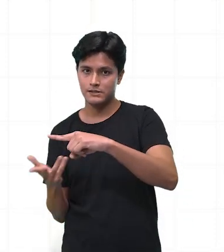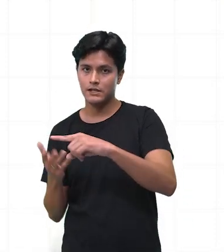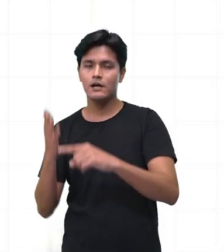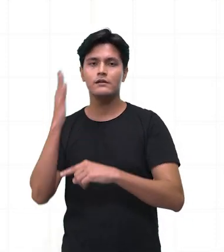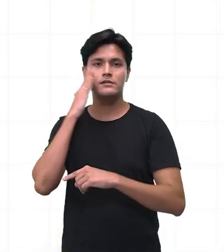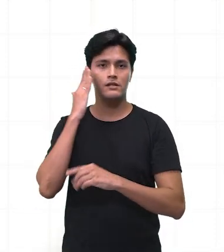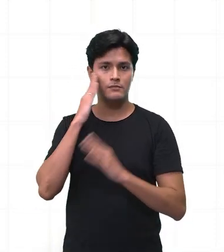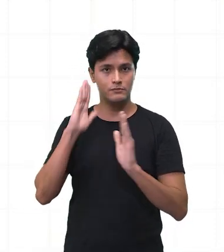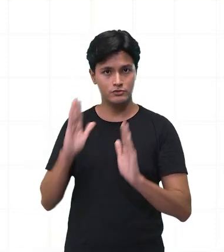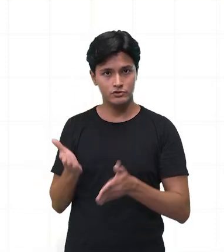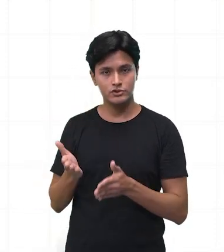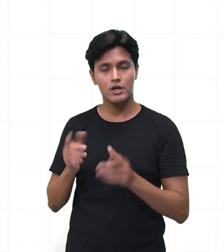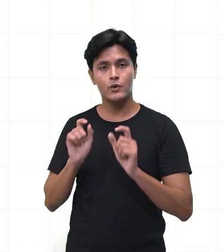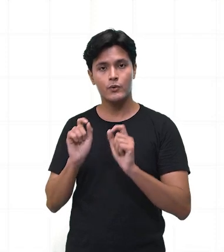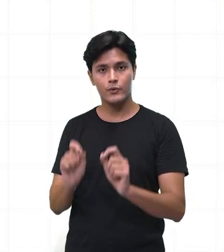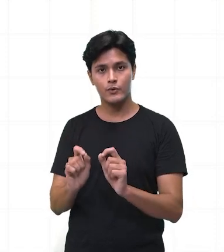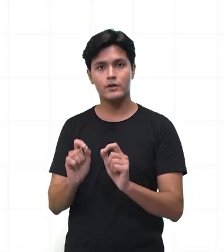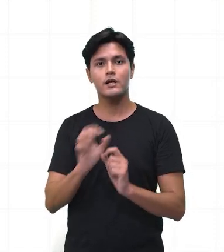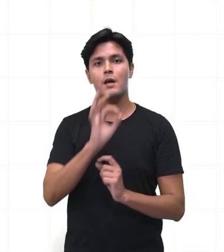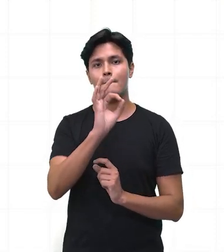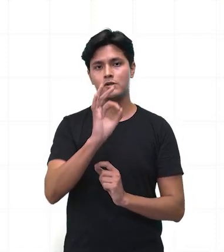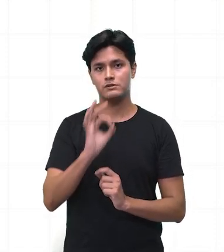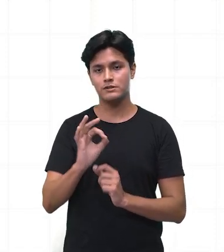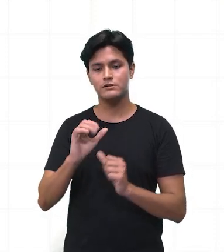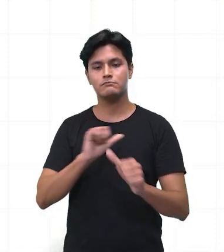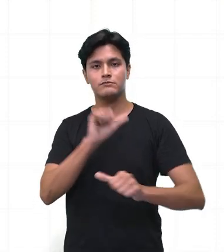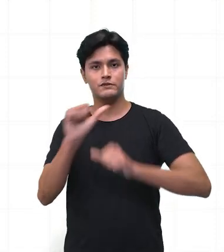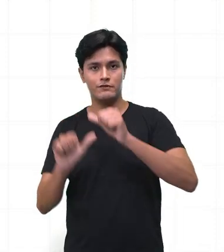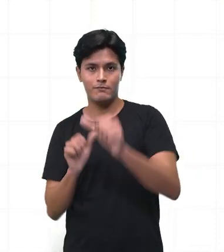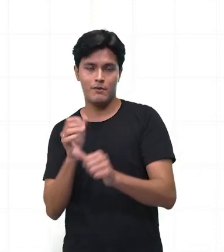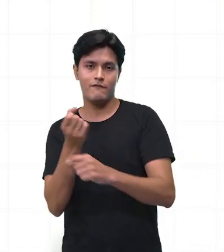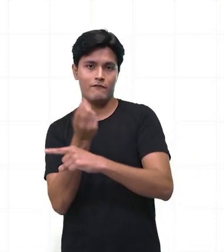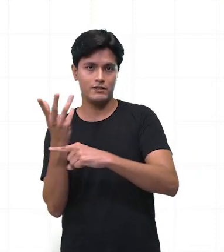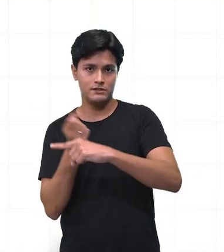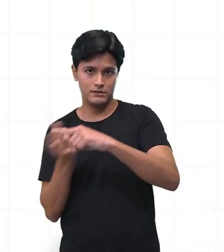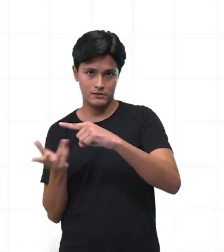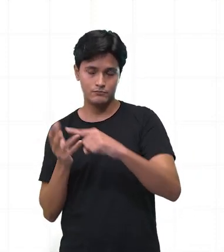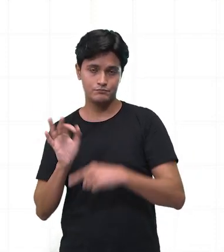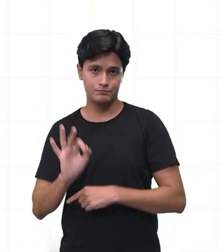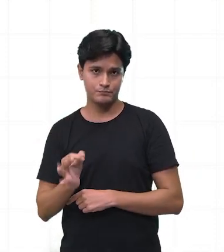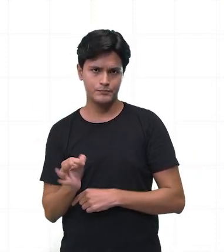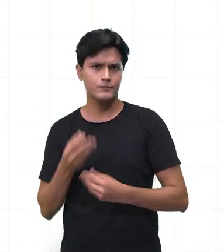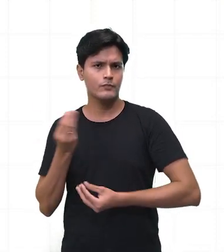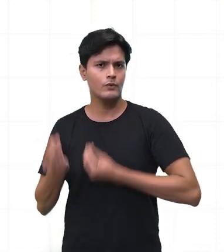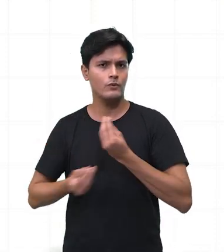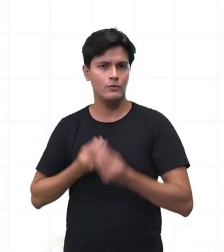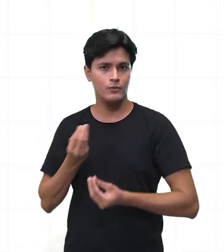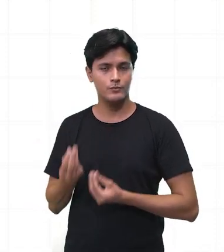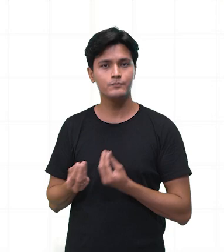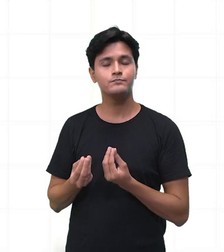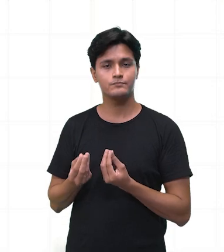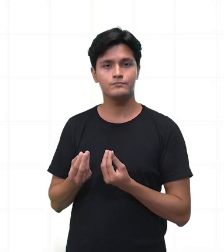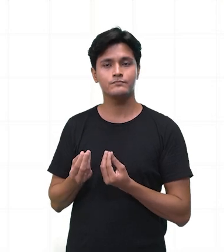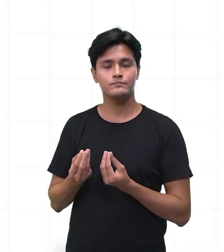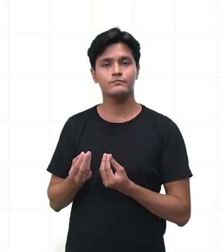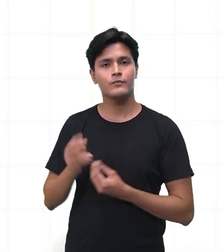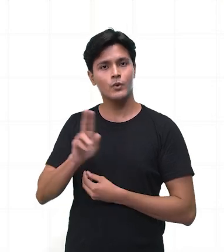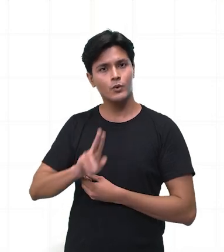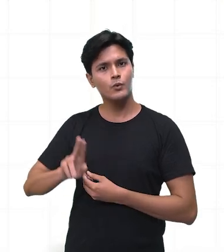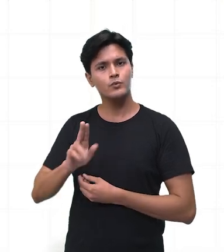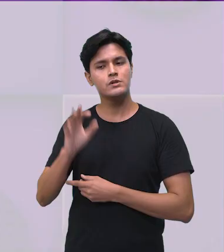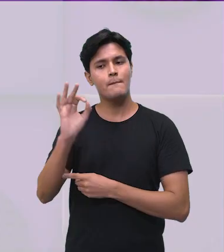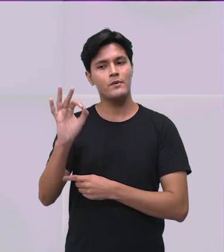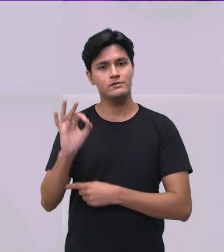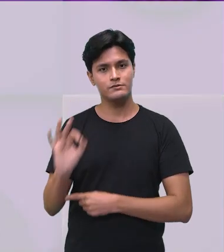transformar, então, uma porcentagem em fração, certo? Como é que a gente transforma? Nós pegamos ali a